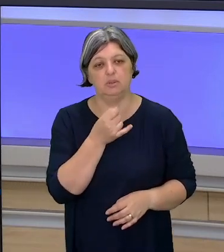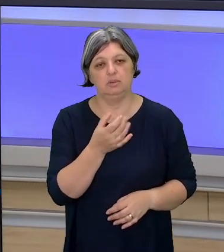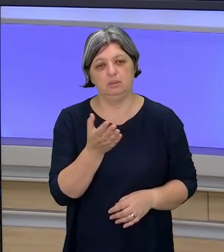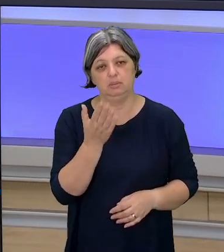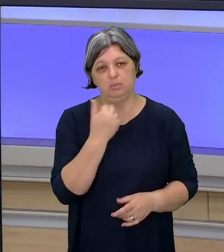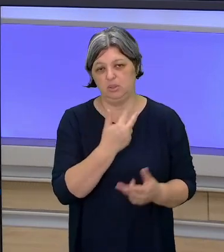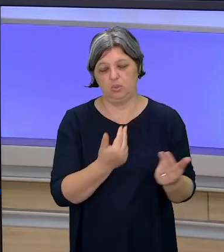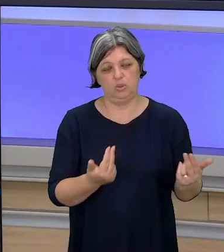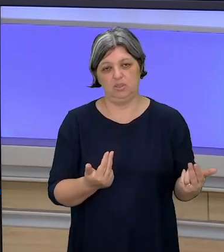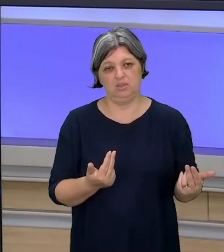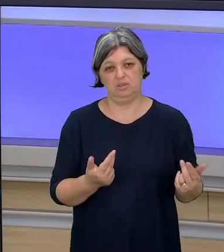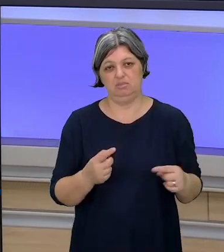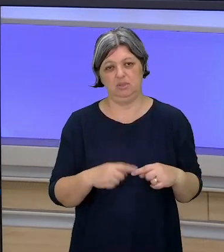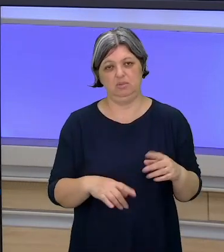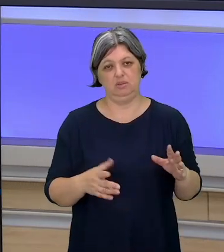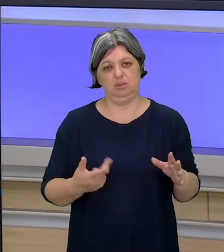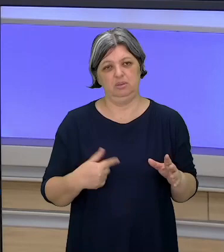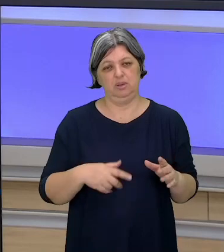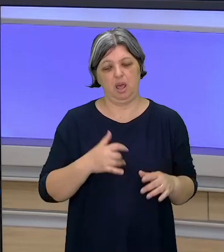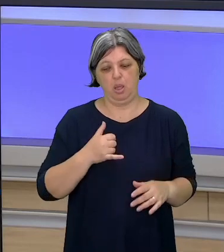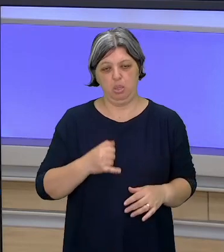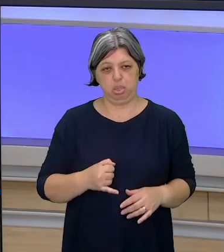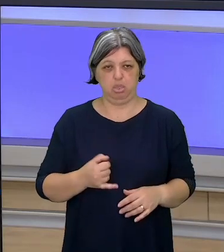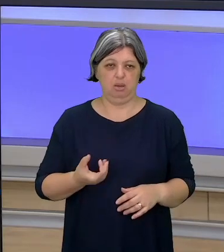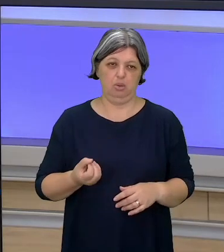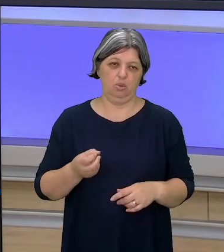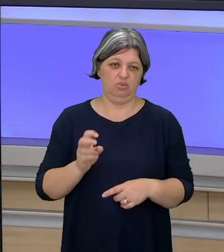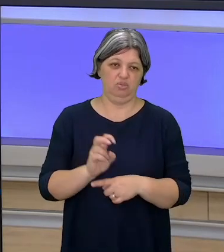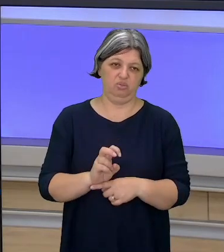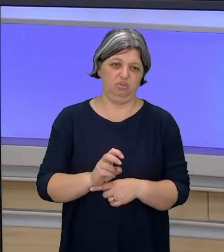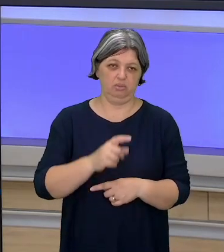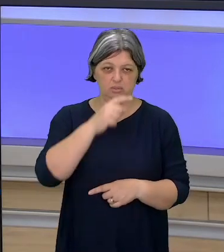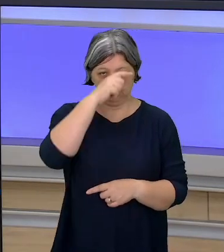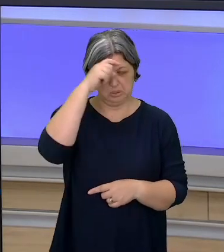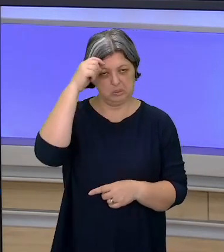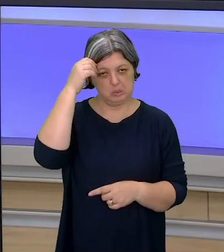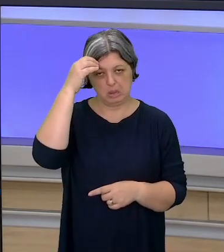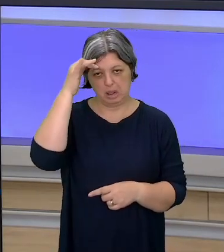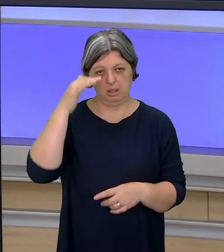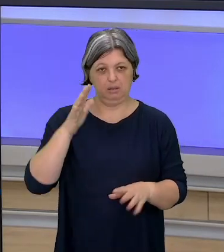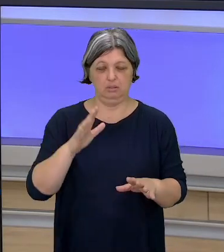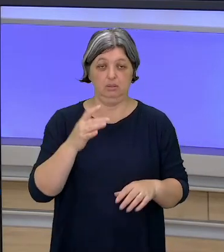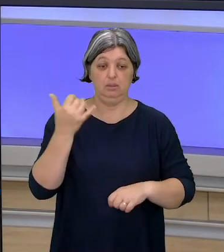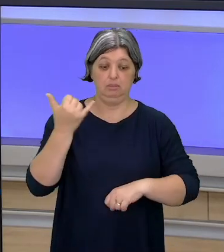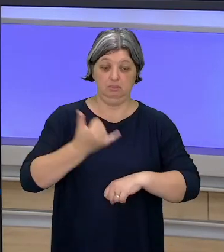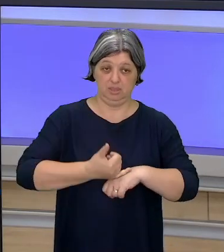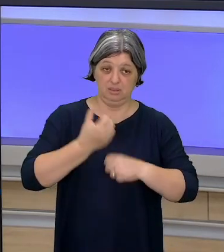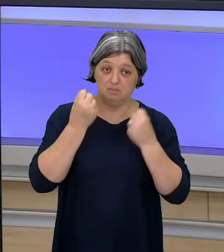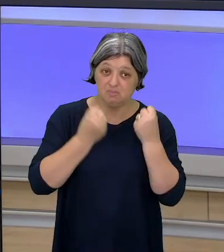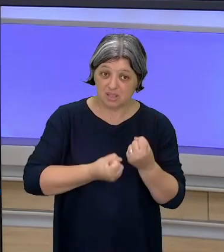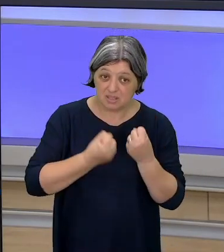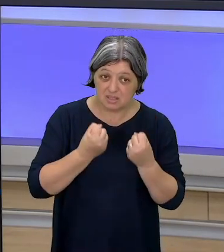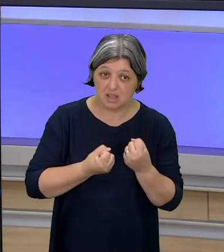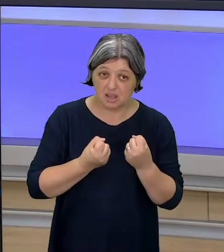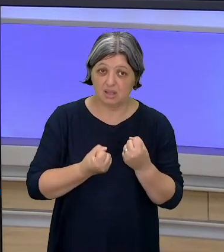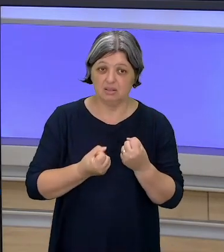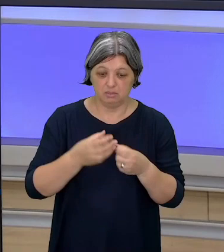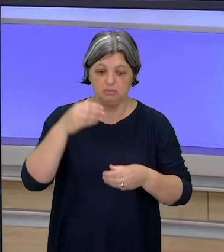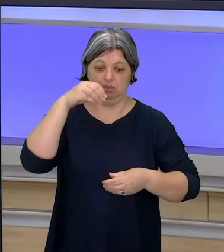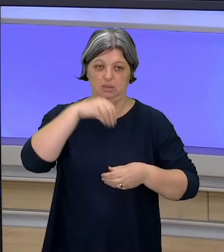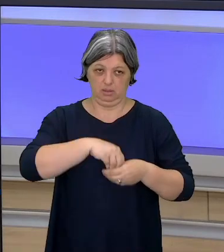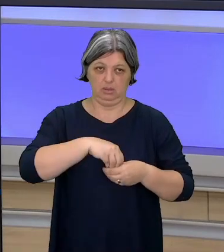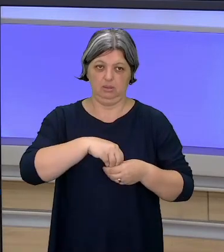deveria. Vou eliminar a hora que eu for no banheiro, xixi, suor, qualquer coisa que seja. Não, metal pesado, ele se acumula no corpo e